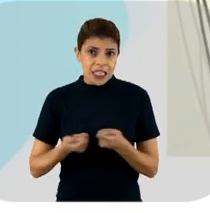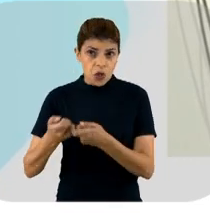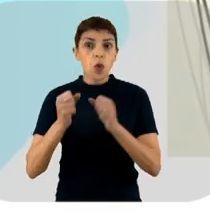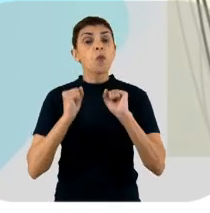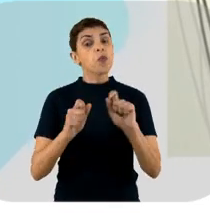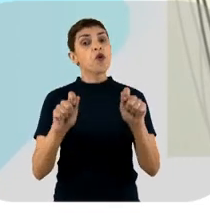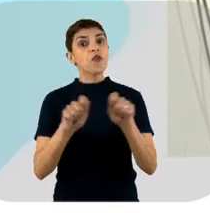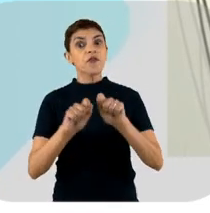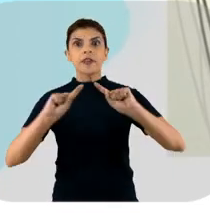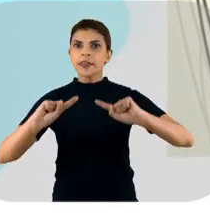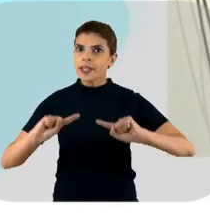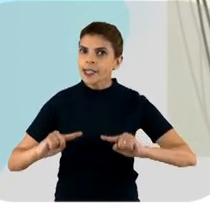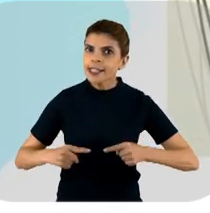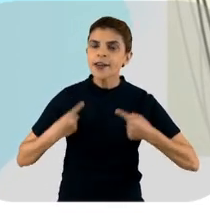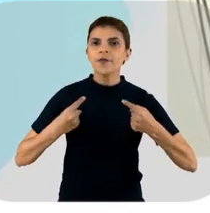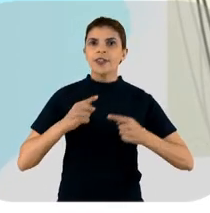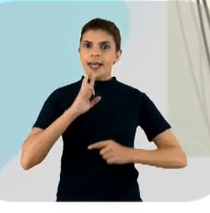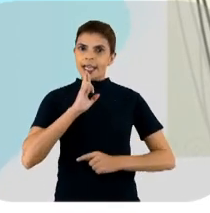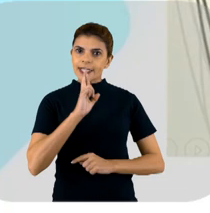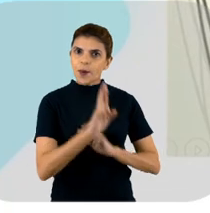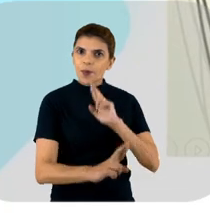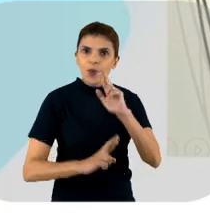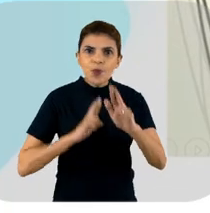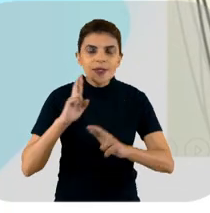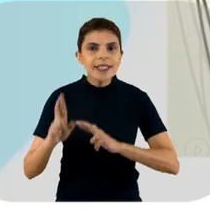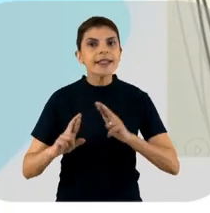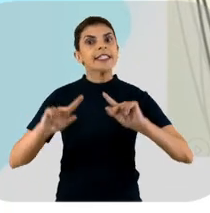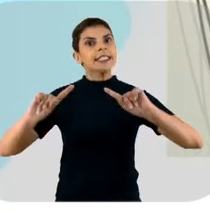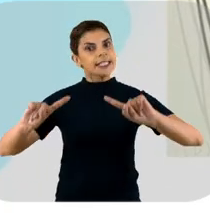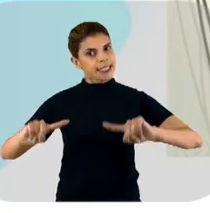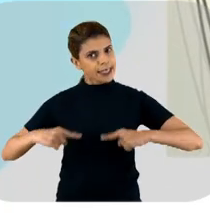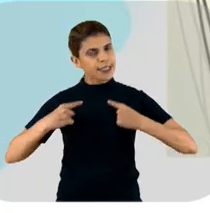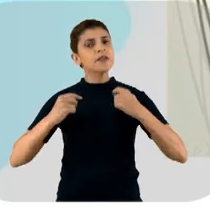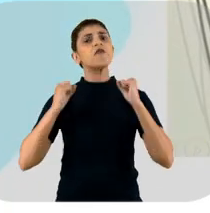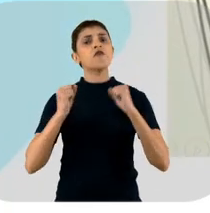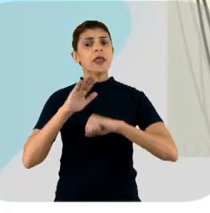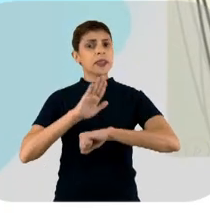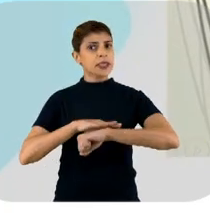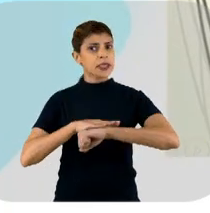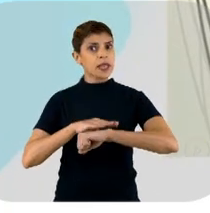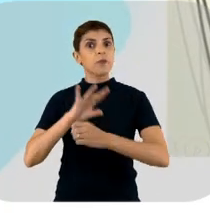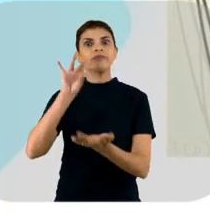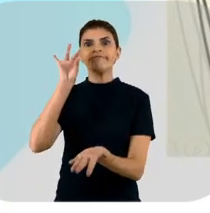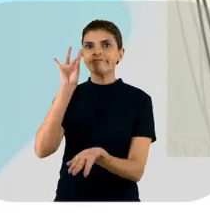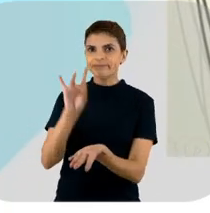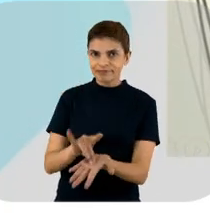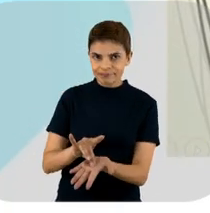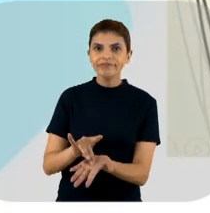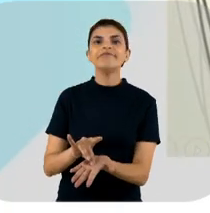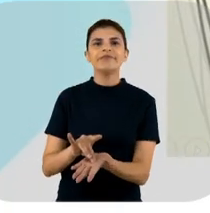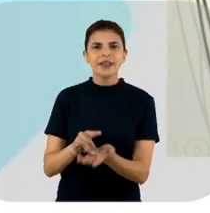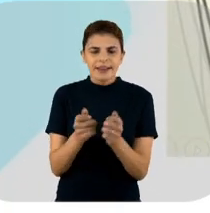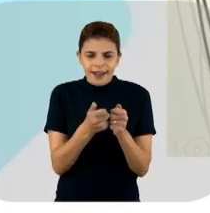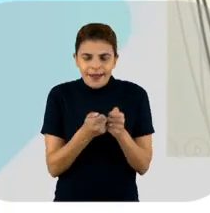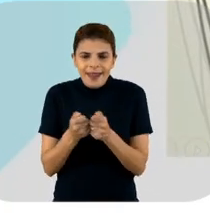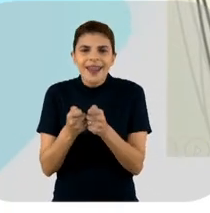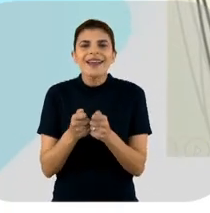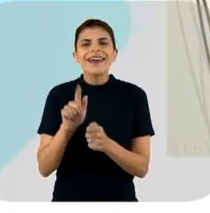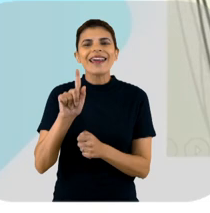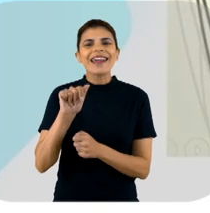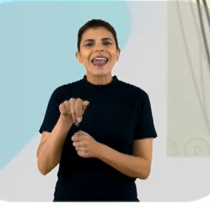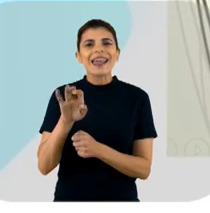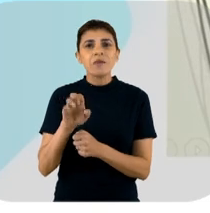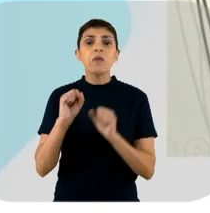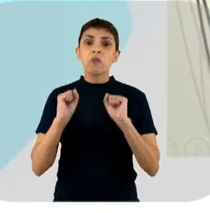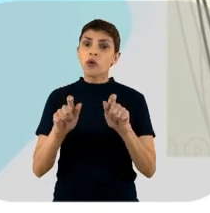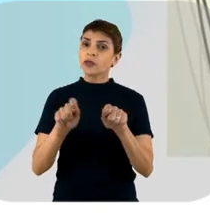eles podem trabalhar com desafios, responder. Esses desafios podem ser em tempo real e são